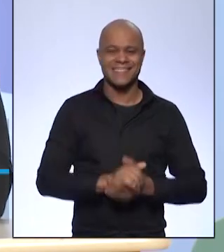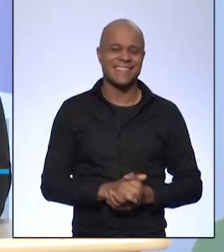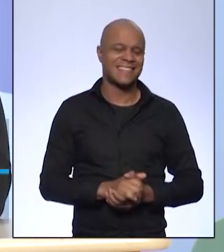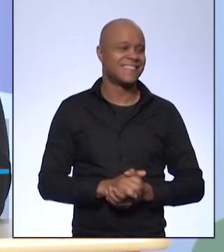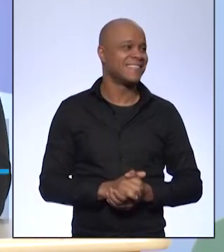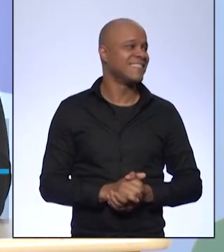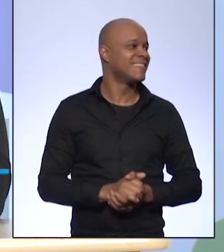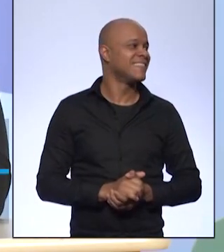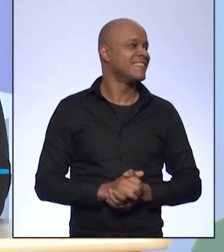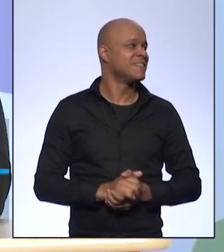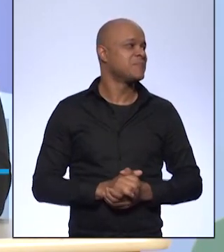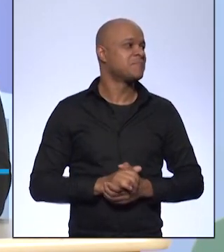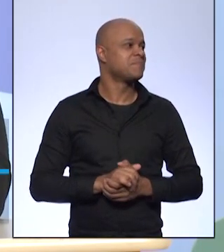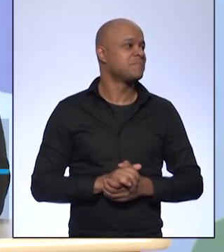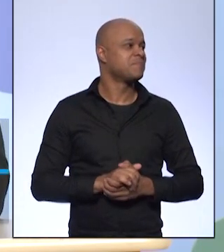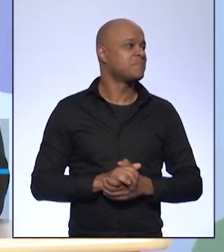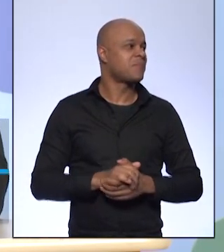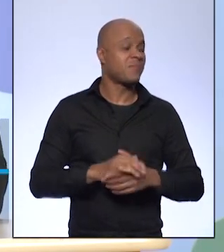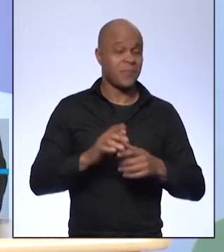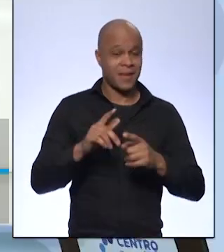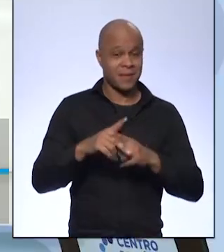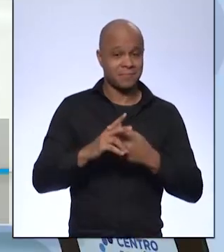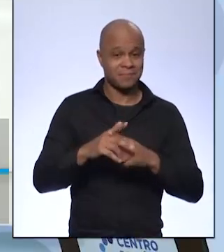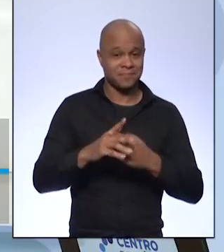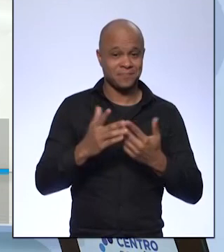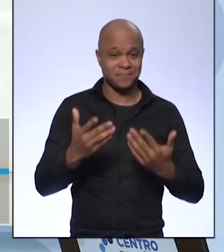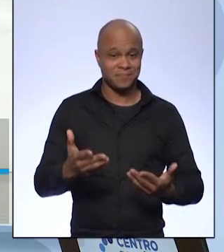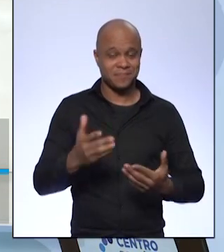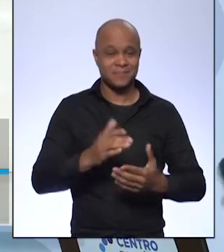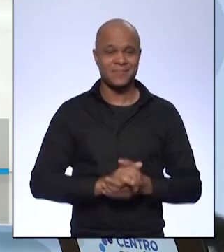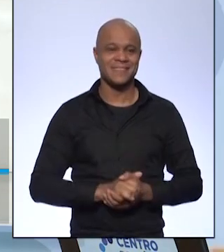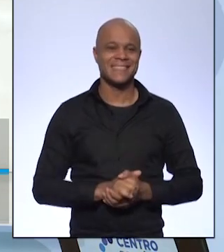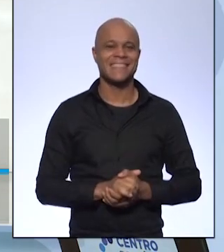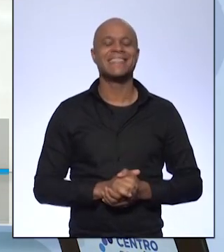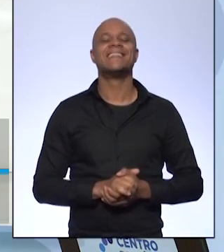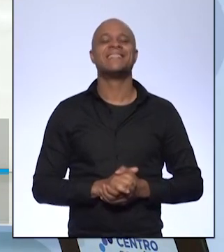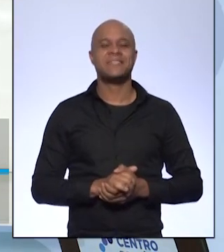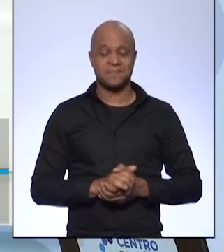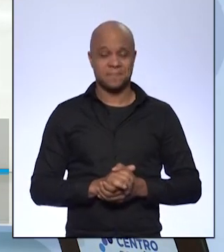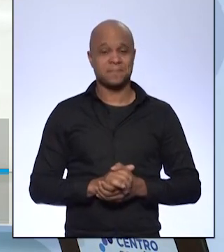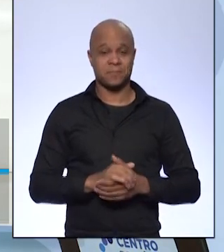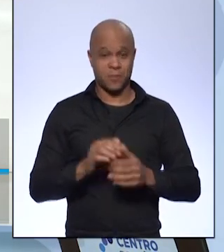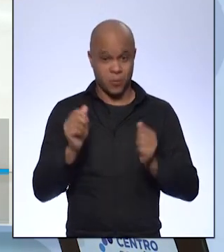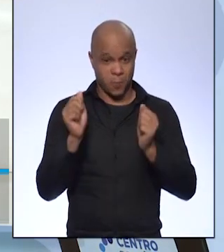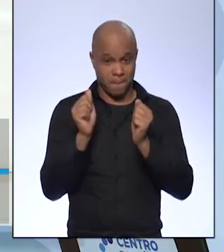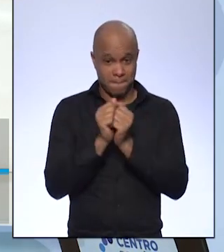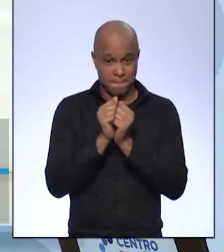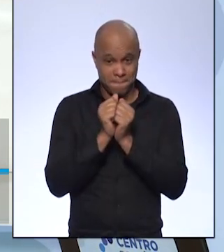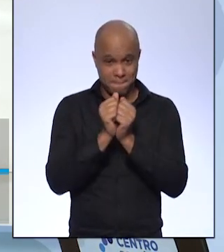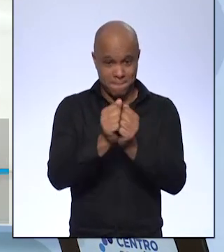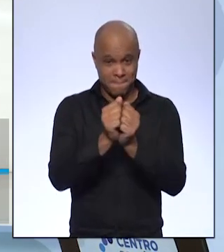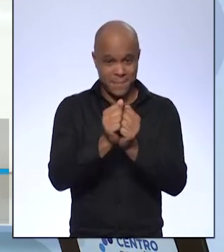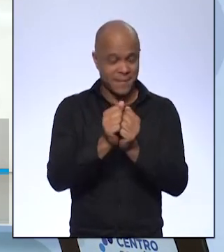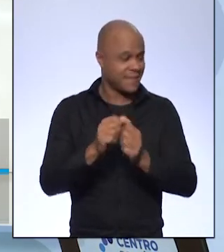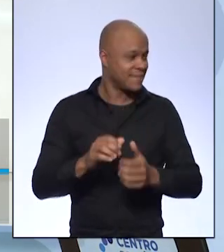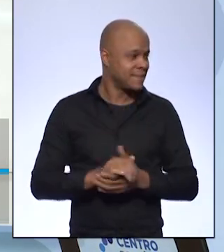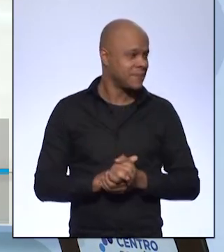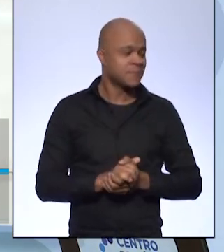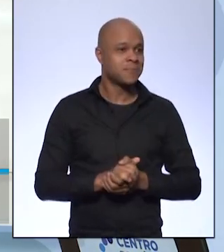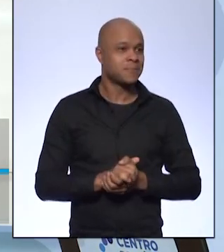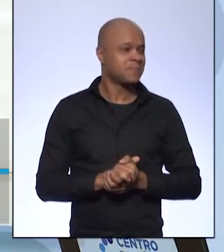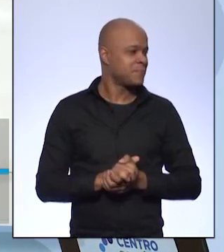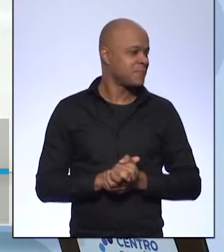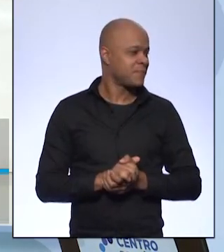E aí, professora Inês, vamos corrigir? Vamos. Então, pessoal, vamos comigo aqui na tela. Aí você vai falar assim, professora, cadê